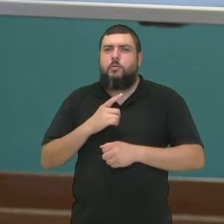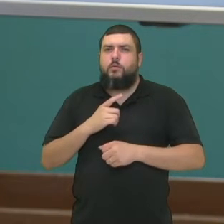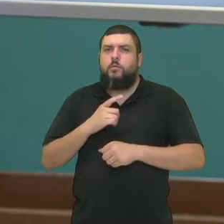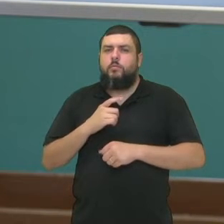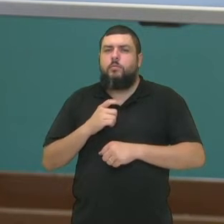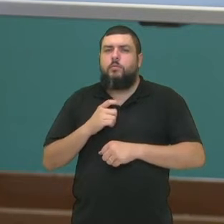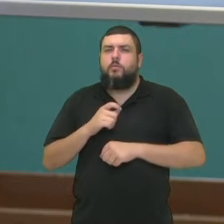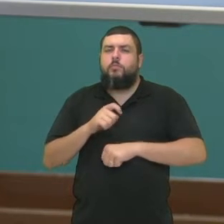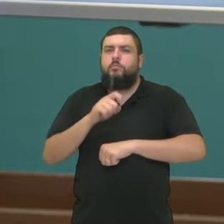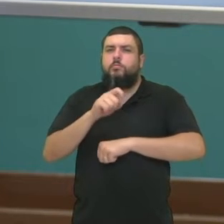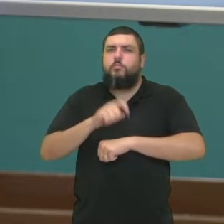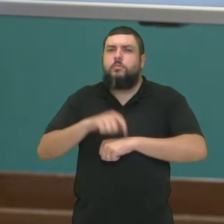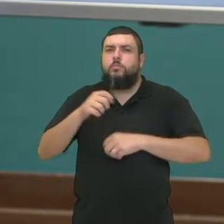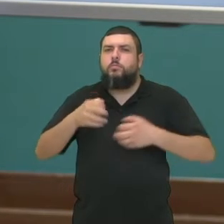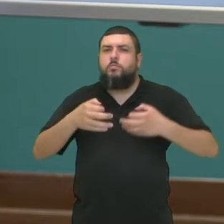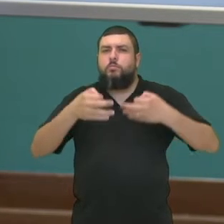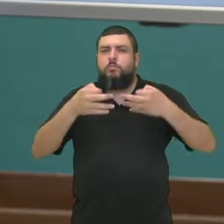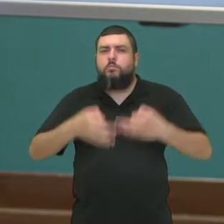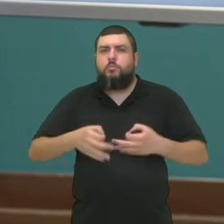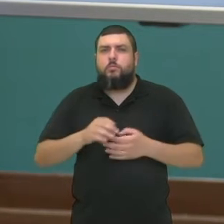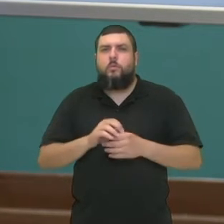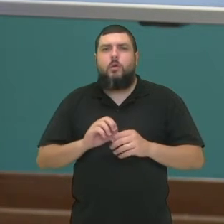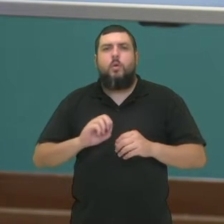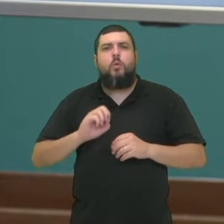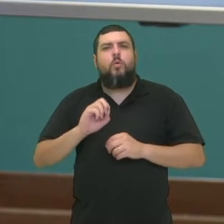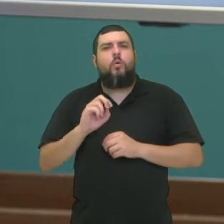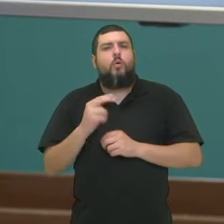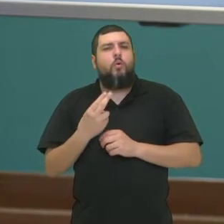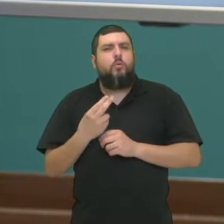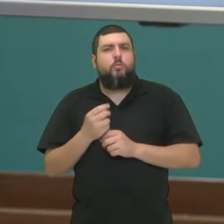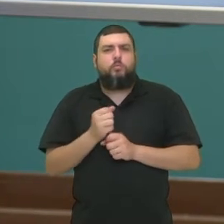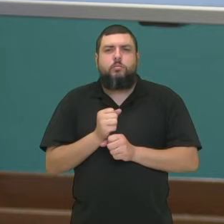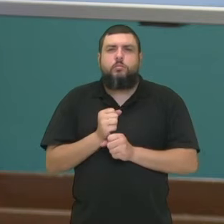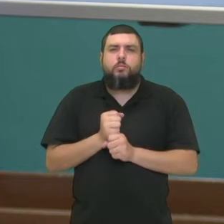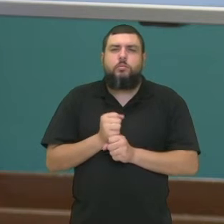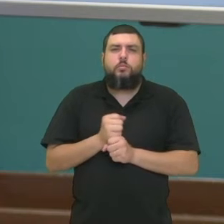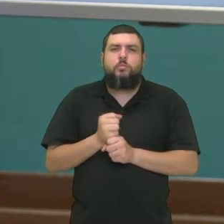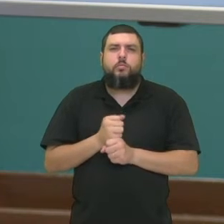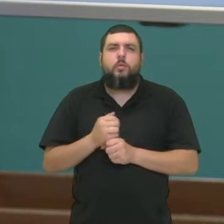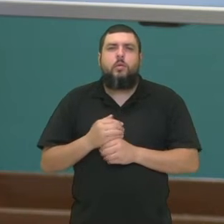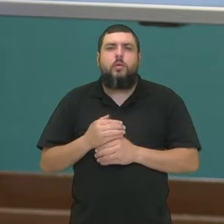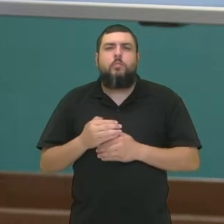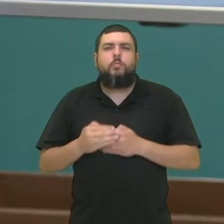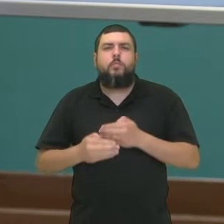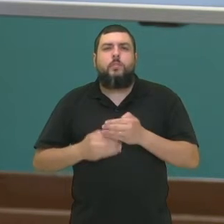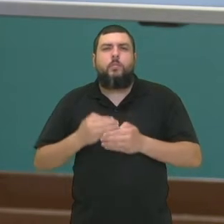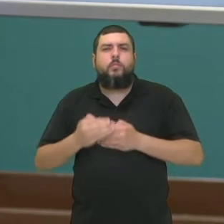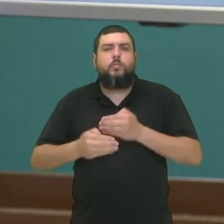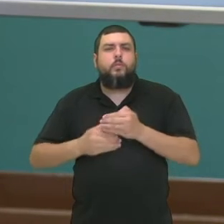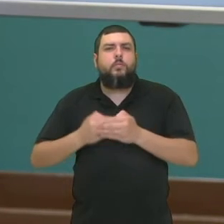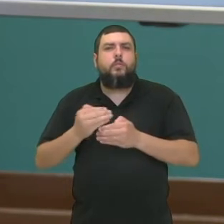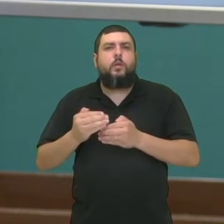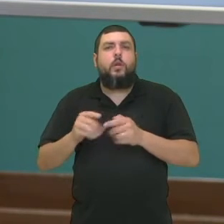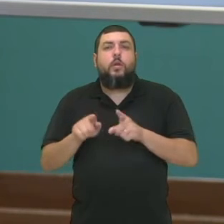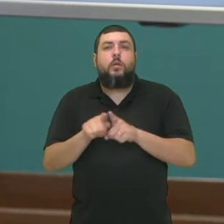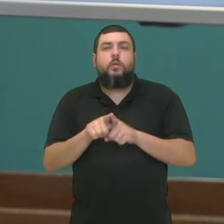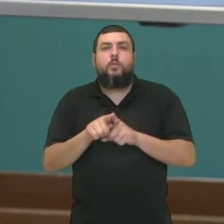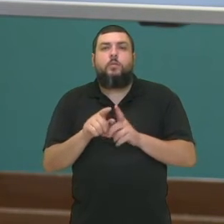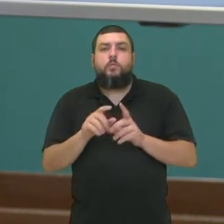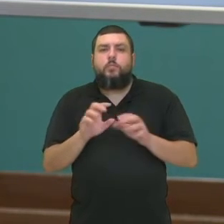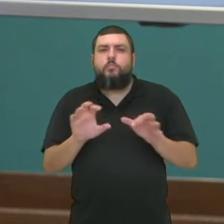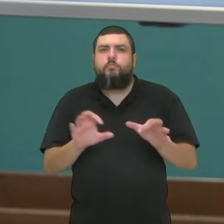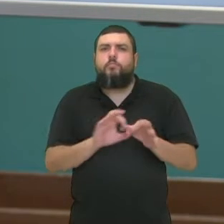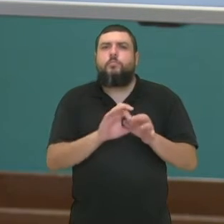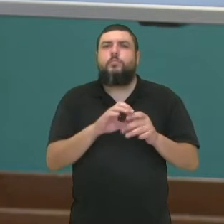a origem dessas lutas? Ou será que elas evoluíram com o passar dos anos, juntamente com as diversas sociedades?